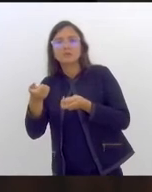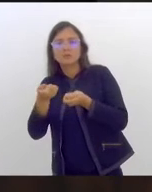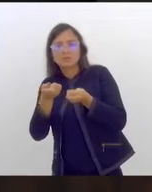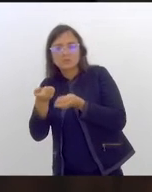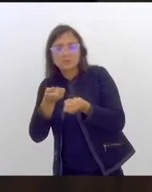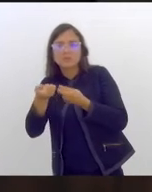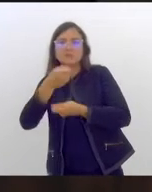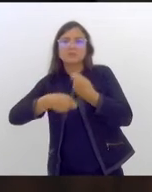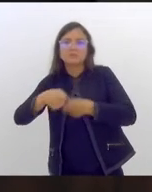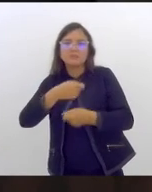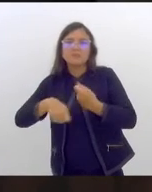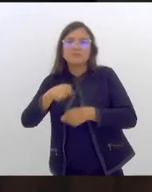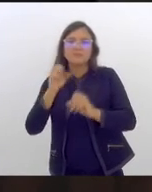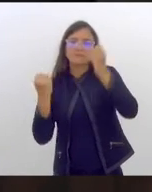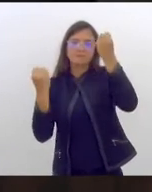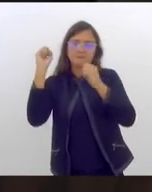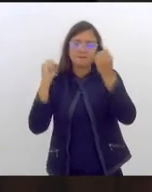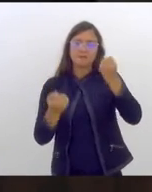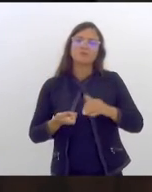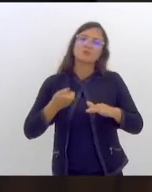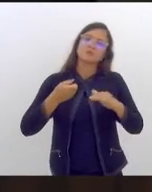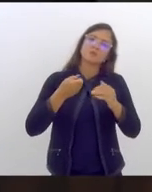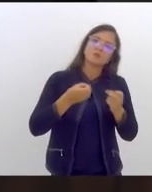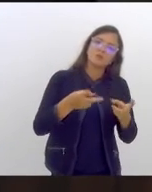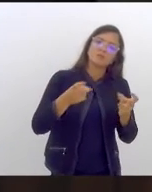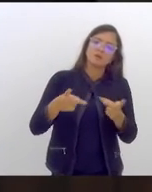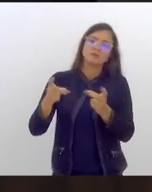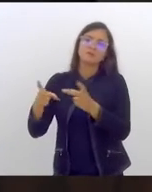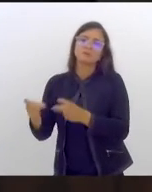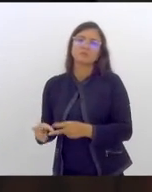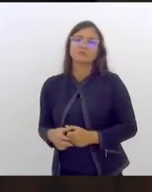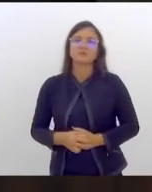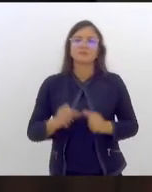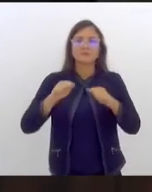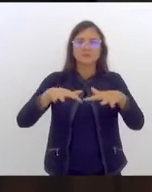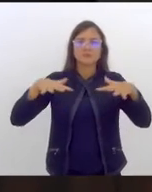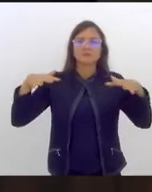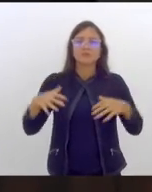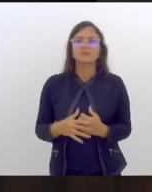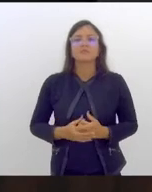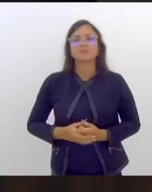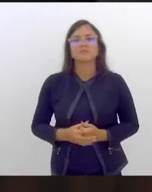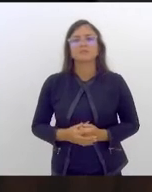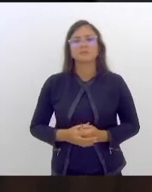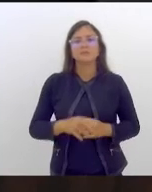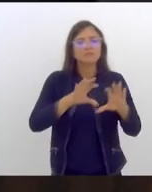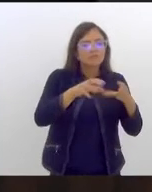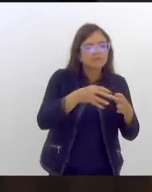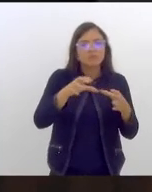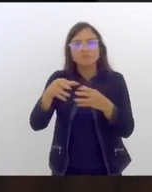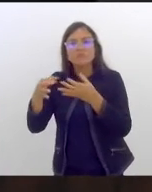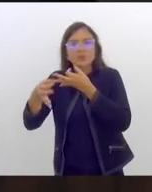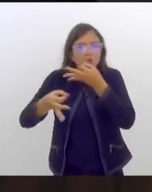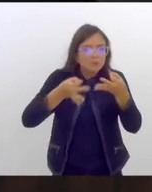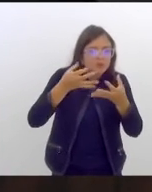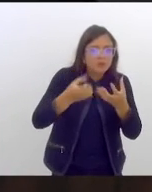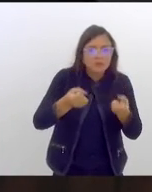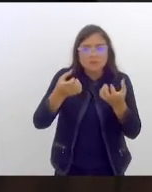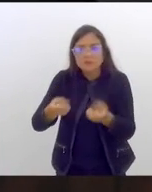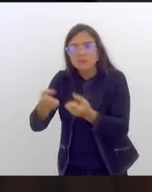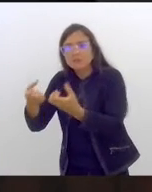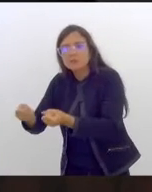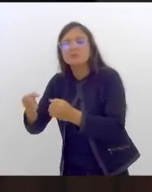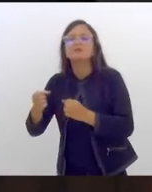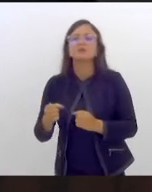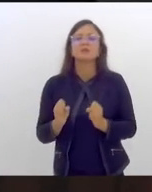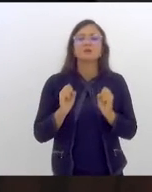novos pareceres a emenda de plenário das comissões de construção de Justiça favorável Defesa do Consumidor favorável